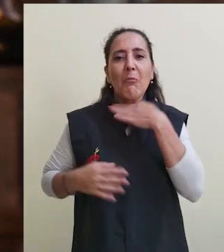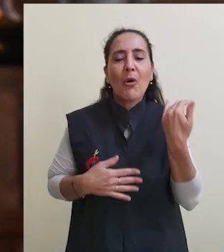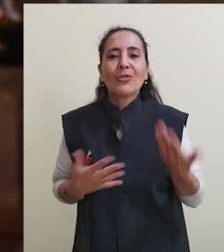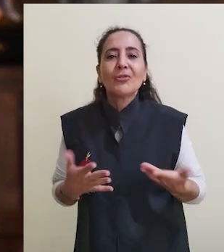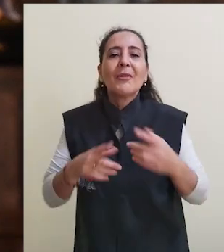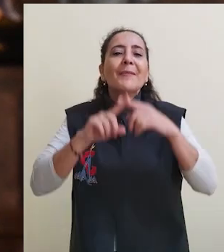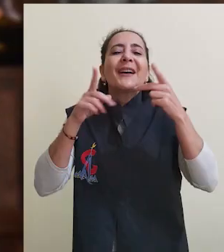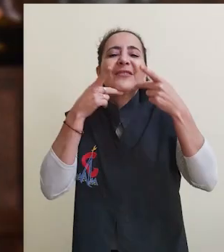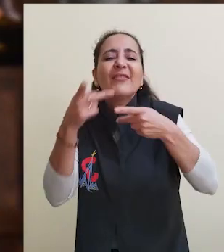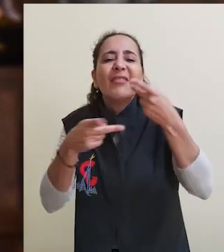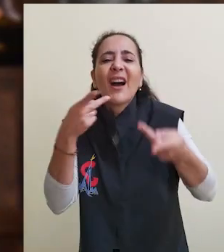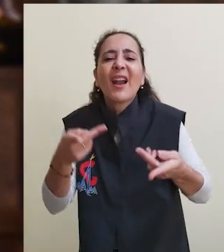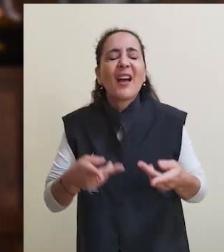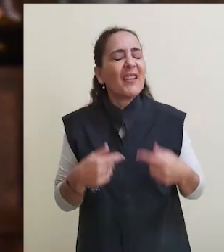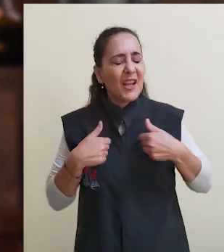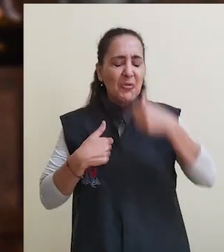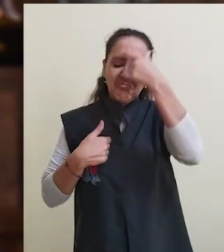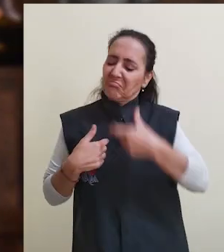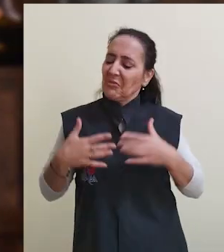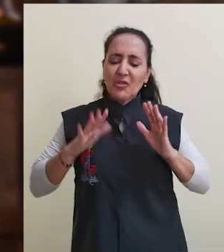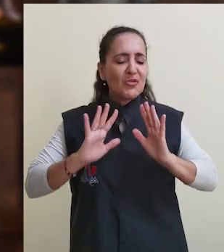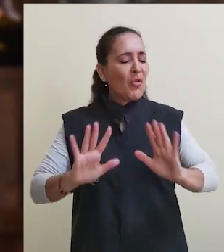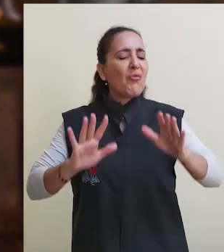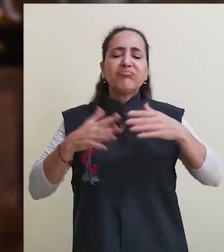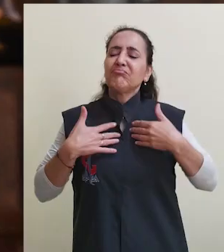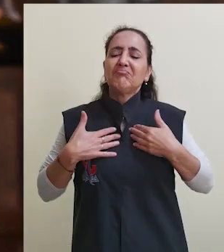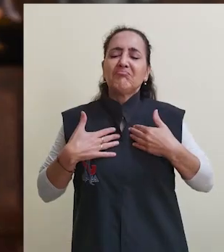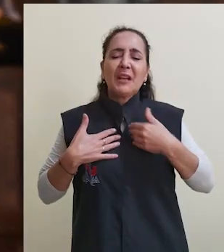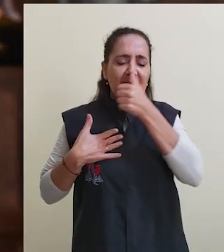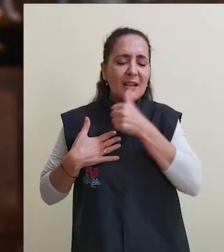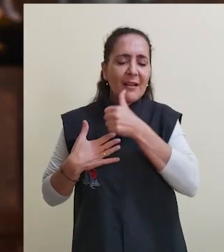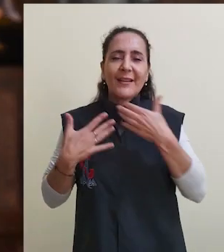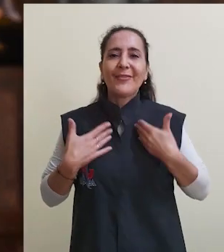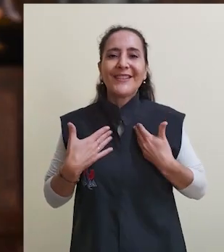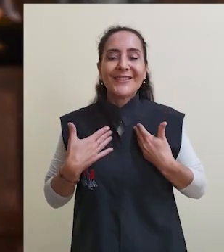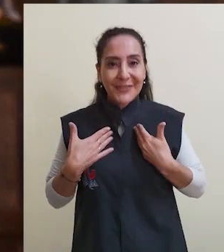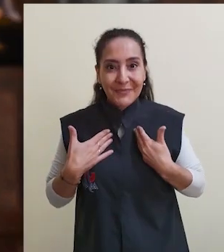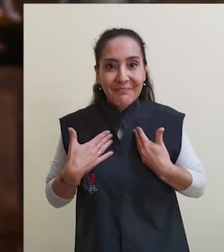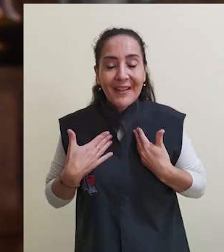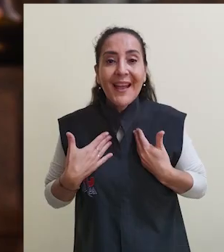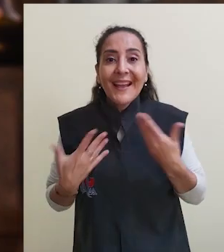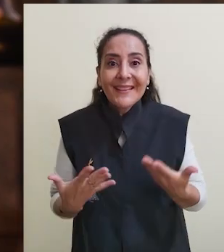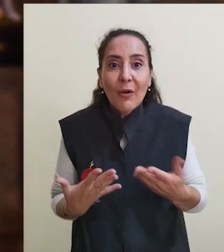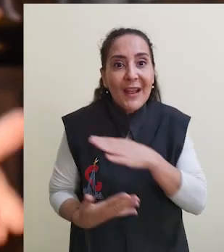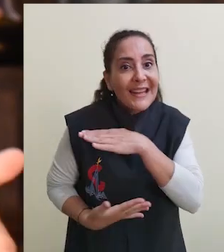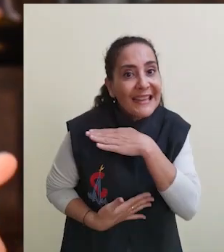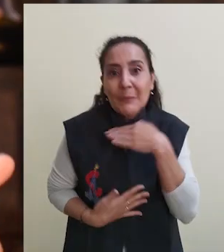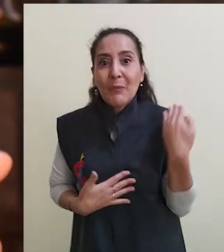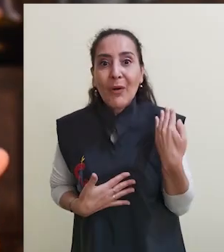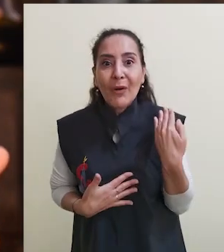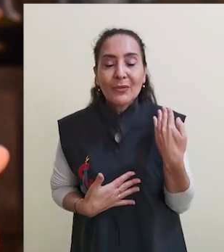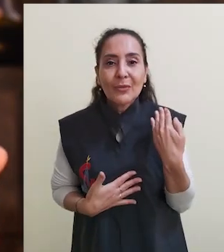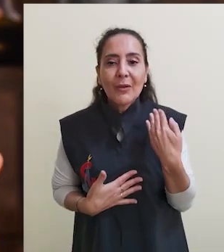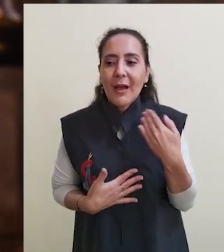momento aí. Aí ele diz, eu estou para ser derramado em sacrifício. No olhar humano, Paulo vai ser